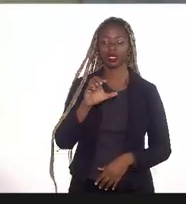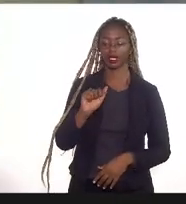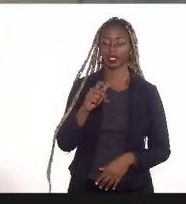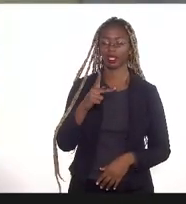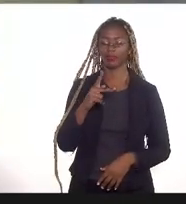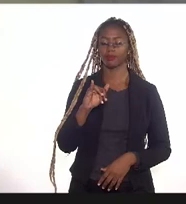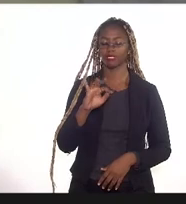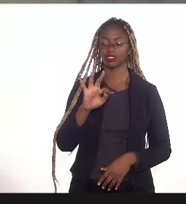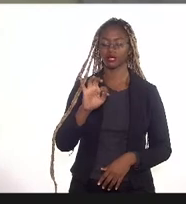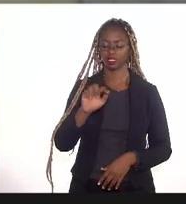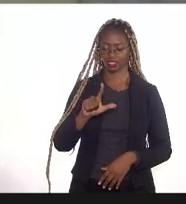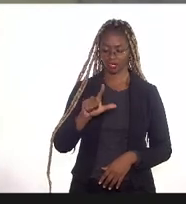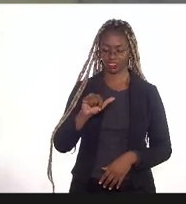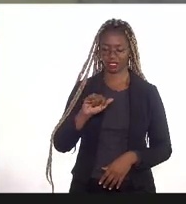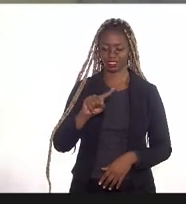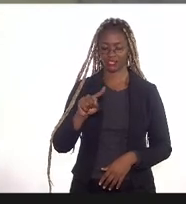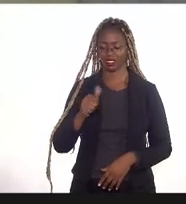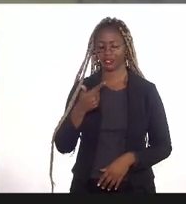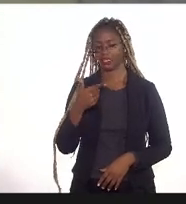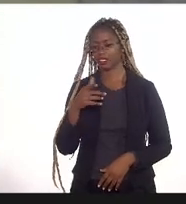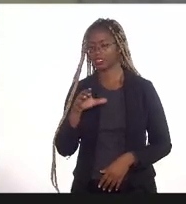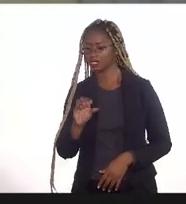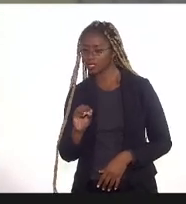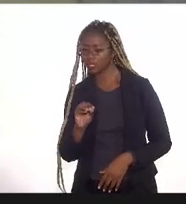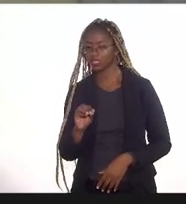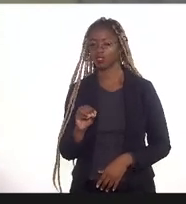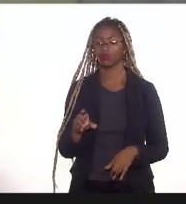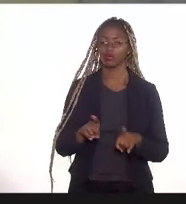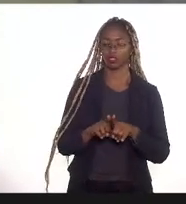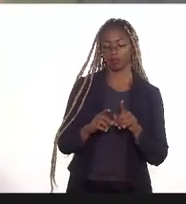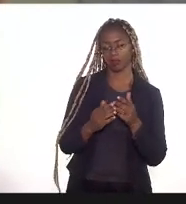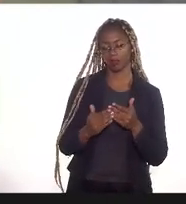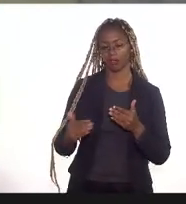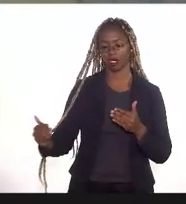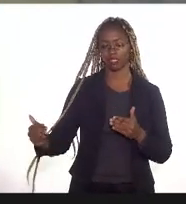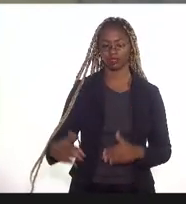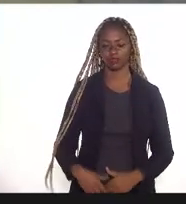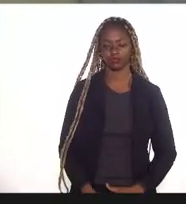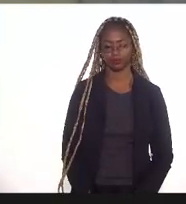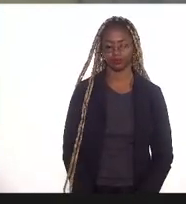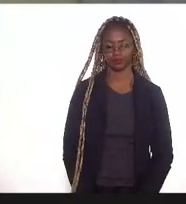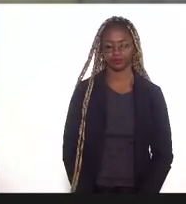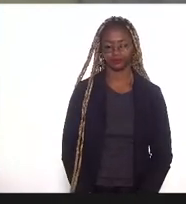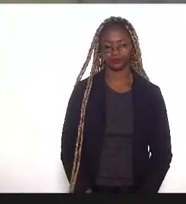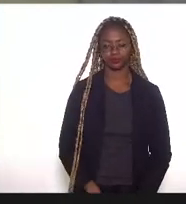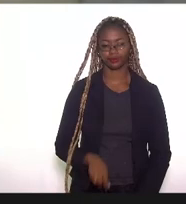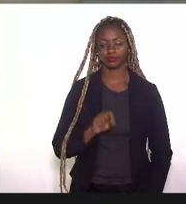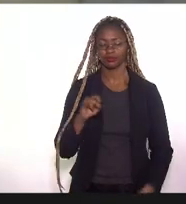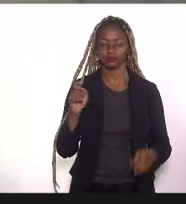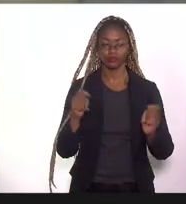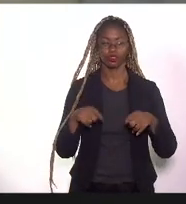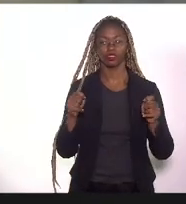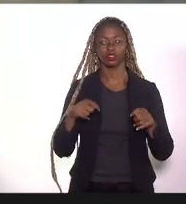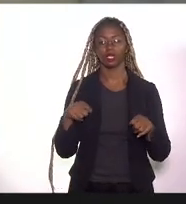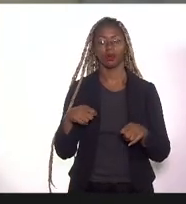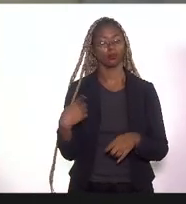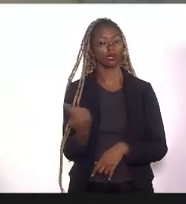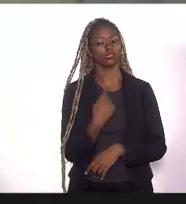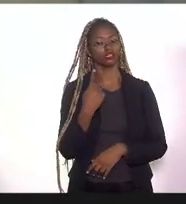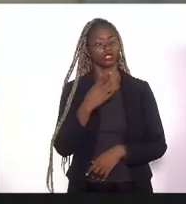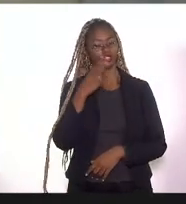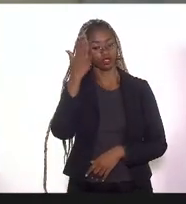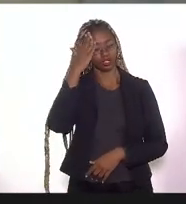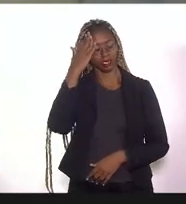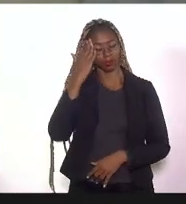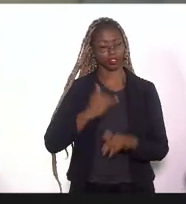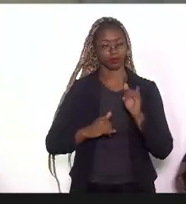dele, de curto e médio prazo. Se era possível a gente ter essa